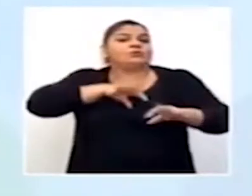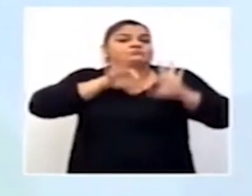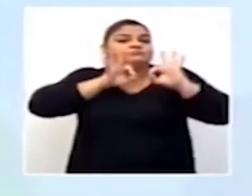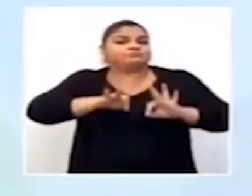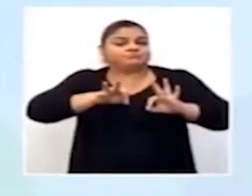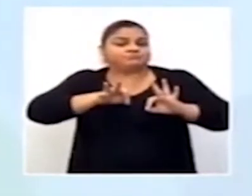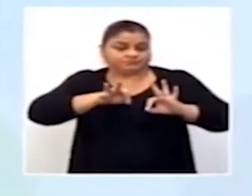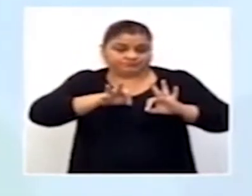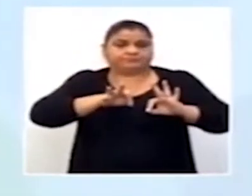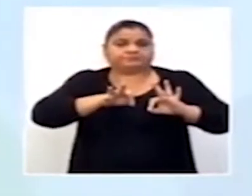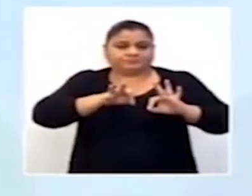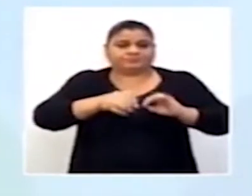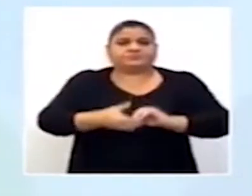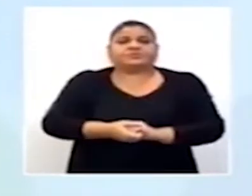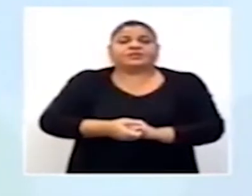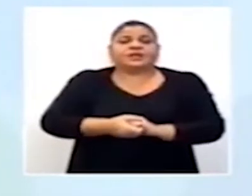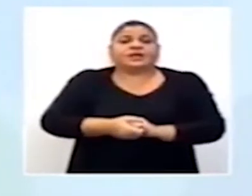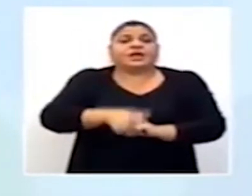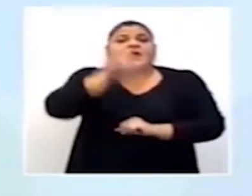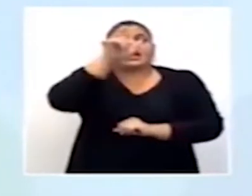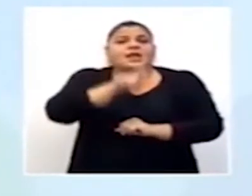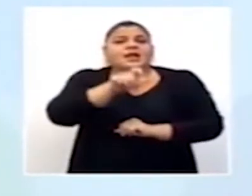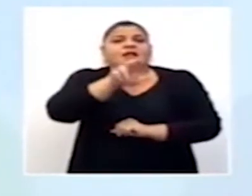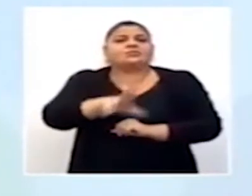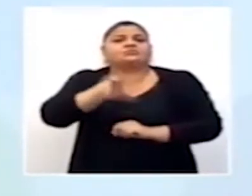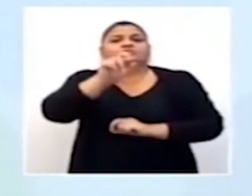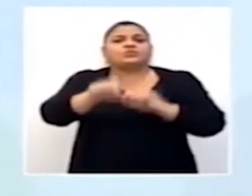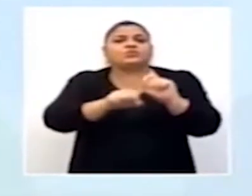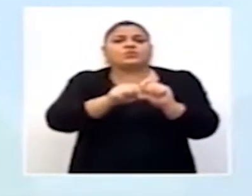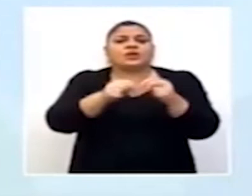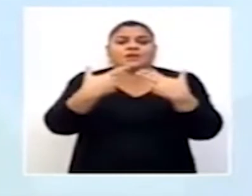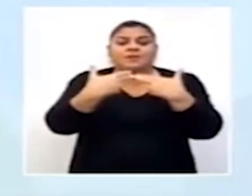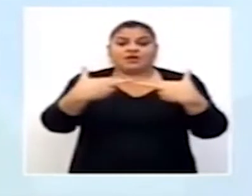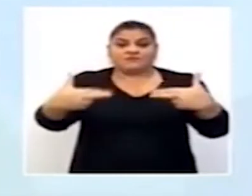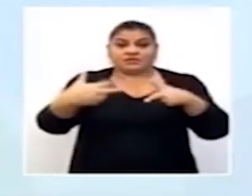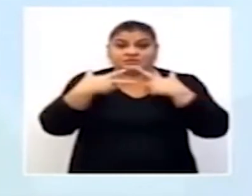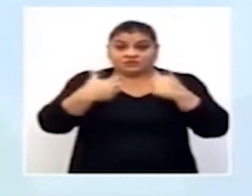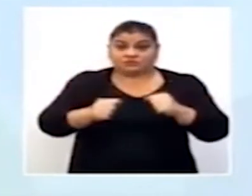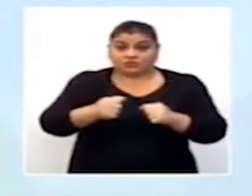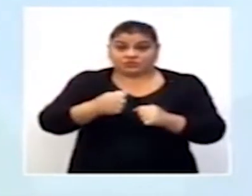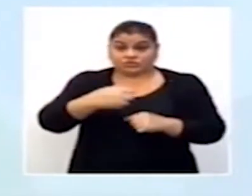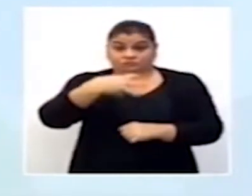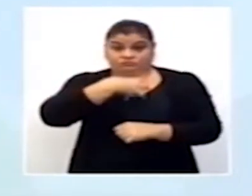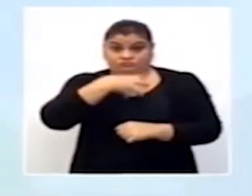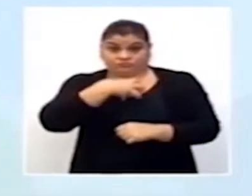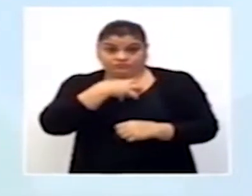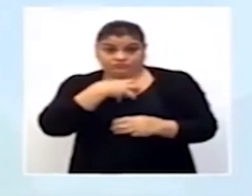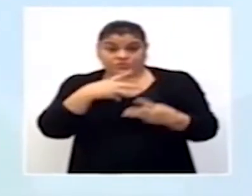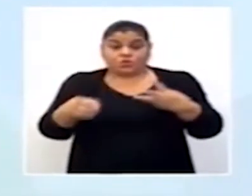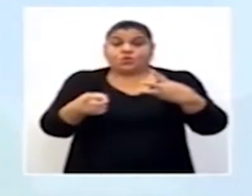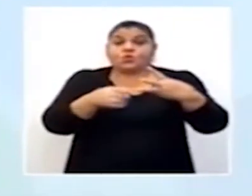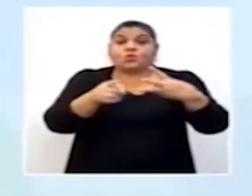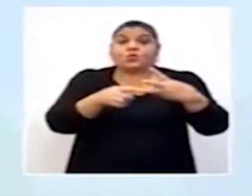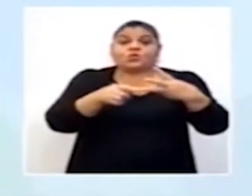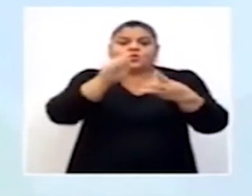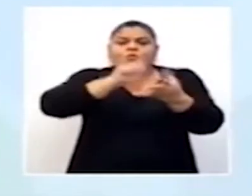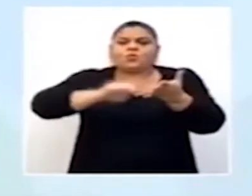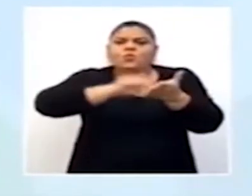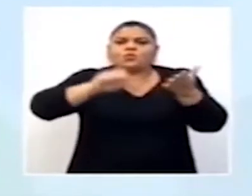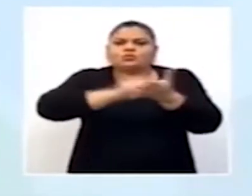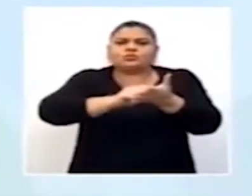adequadamente a personagem os uma variante linguística de estilo o autor reproduziu